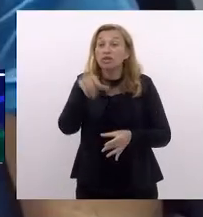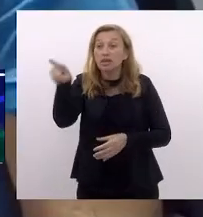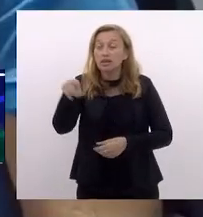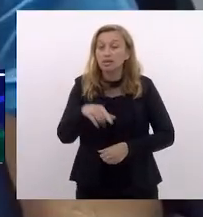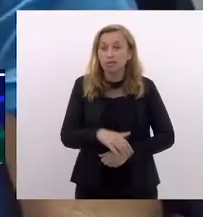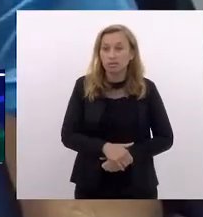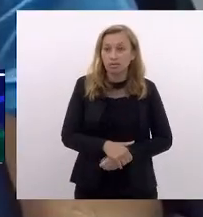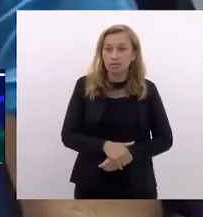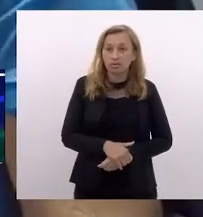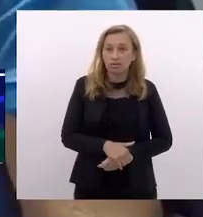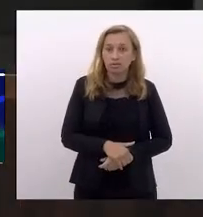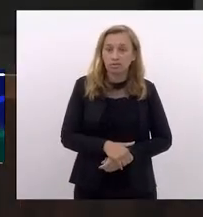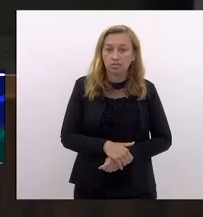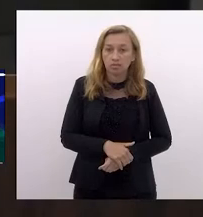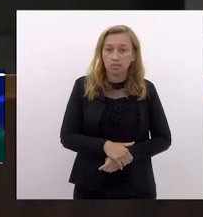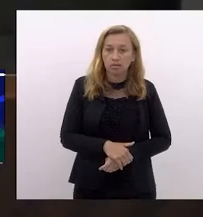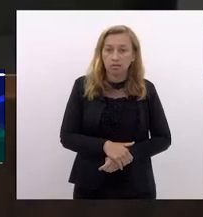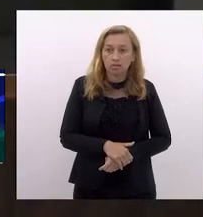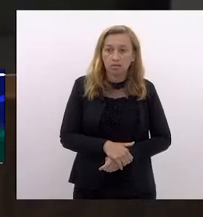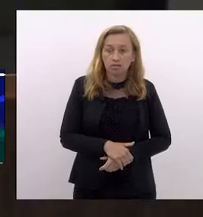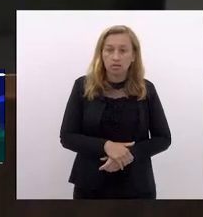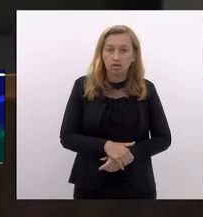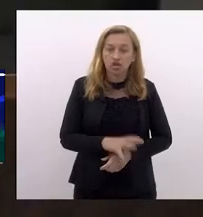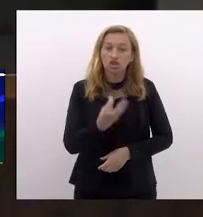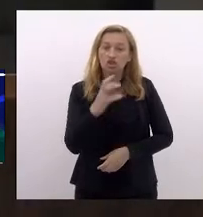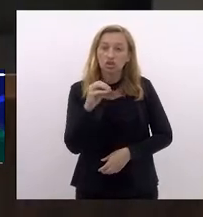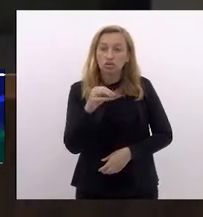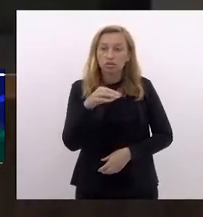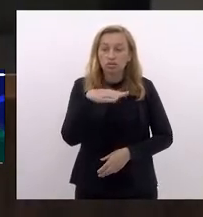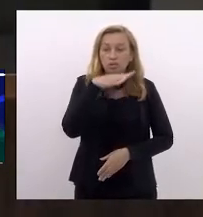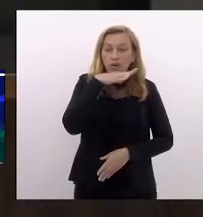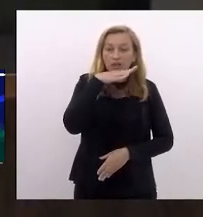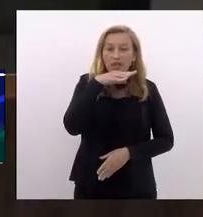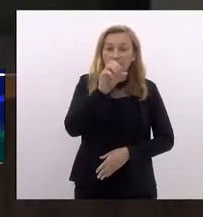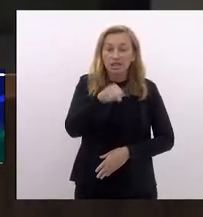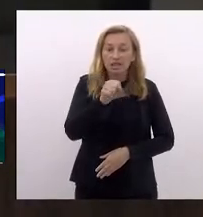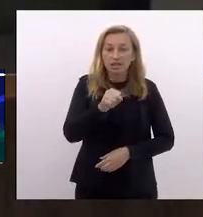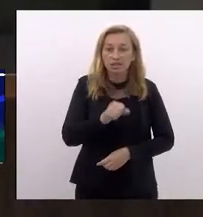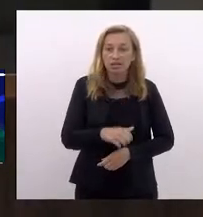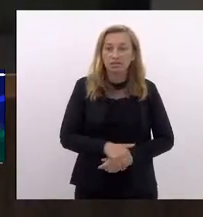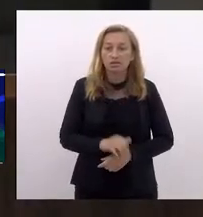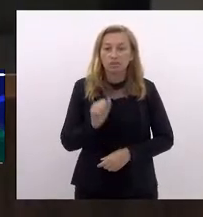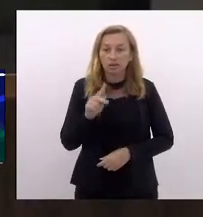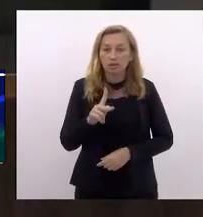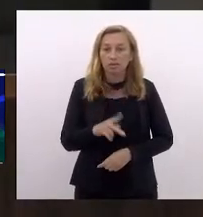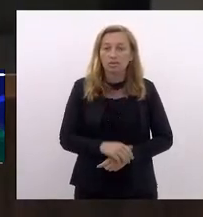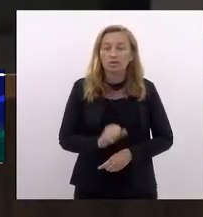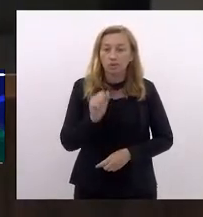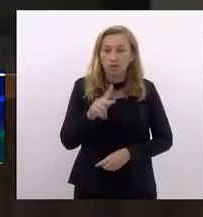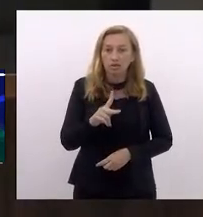aí presidente o Chiquinho da Mangueira sim ok